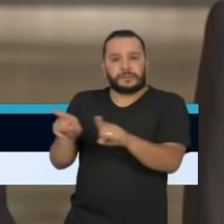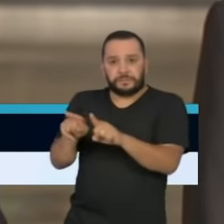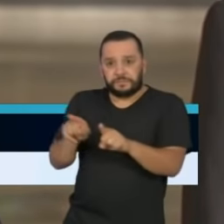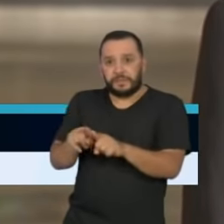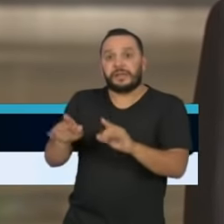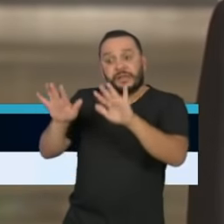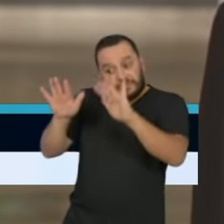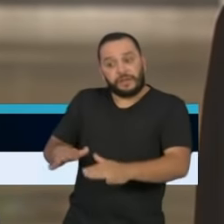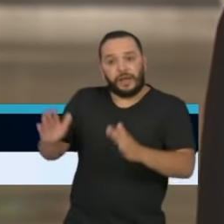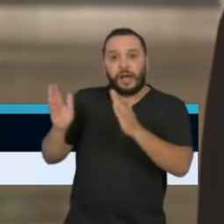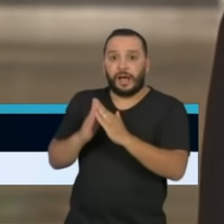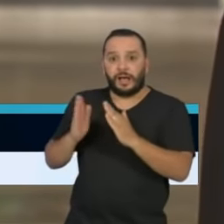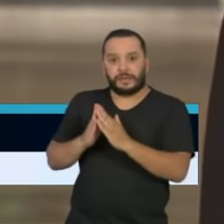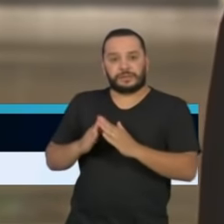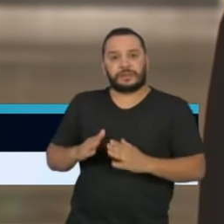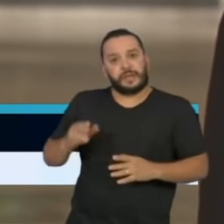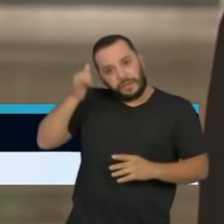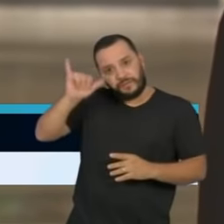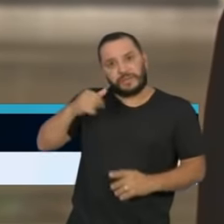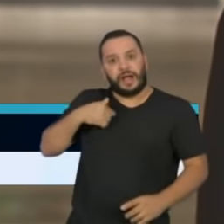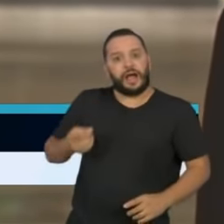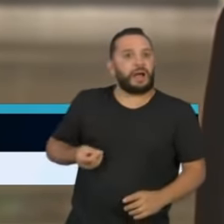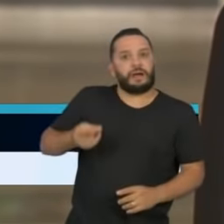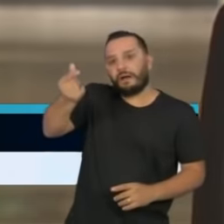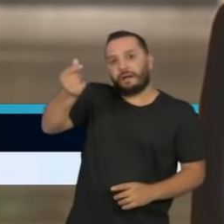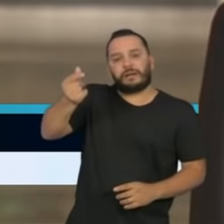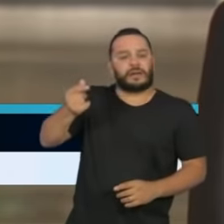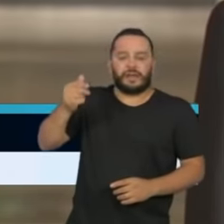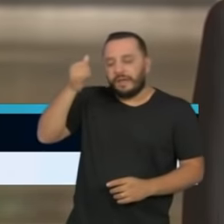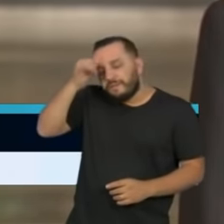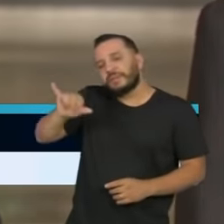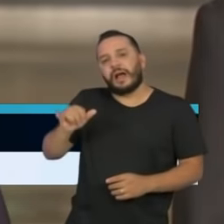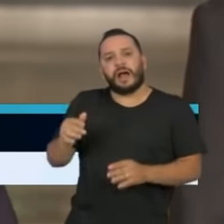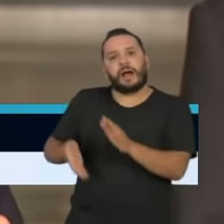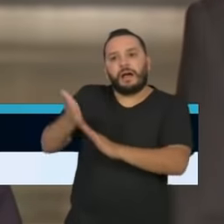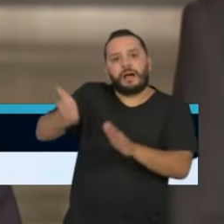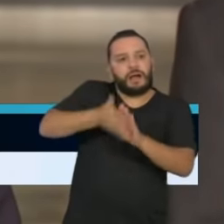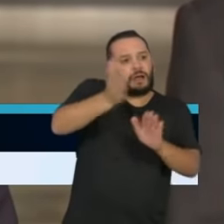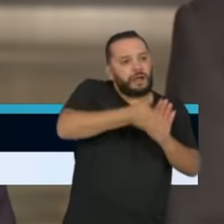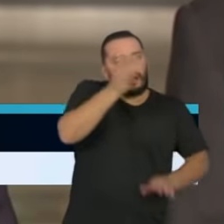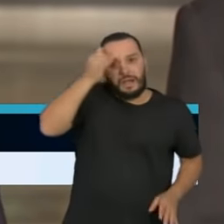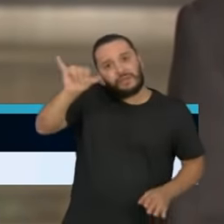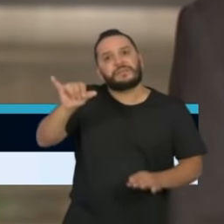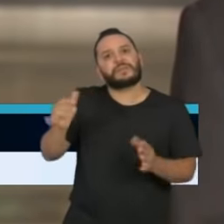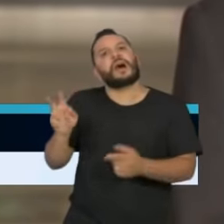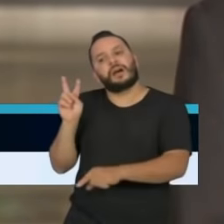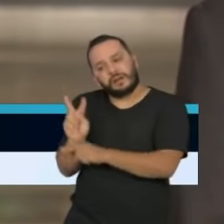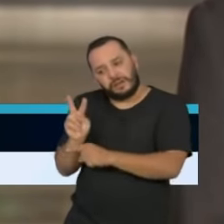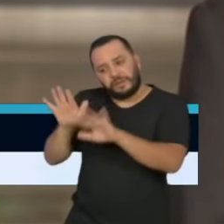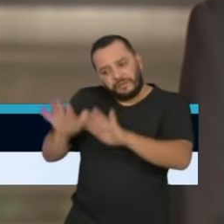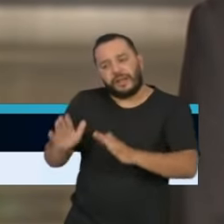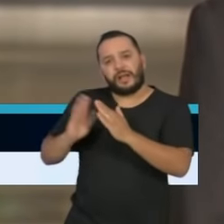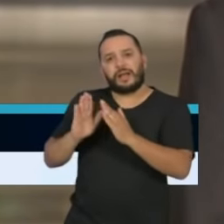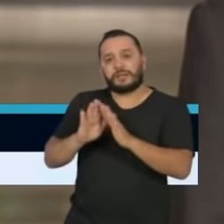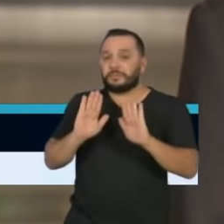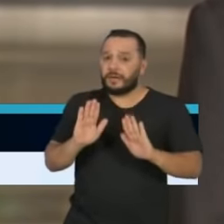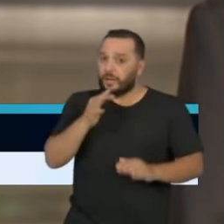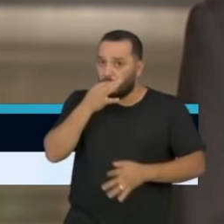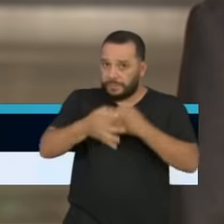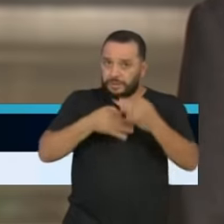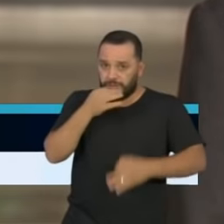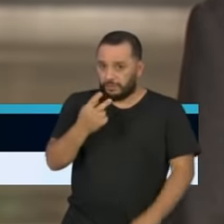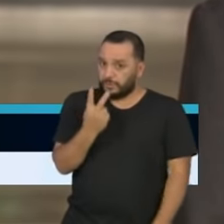casa, não sair, exceto em caso de necessidade absoluta e estar resguardado. Mas vamos ouvir também a opinião de